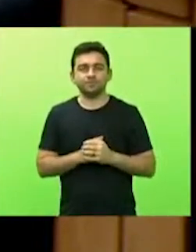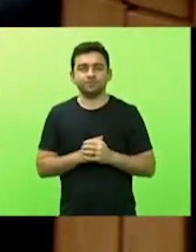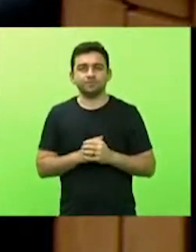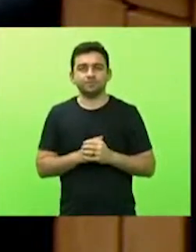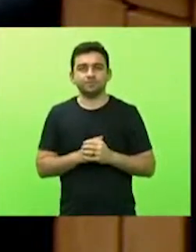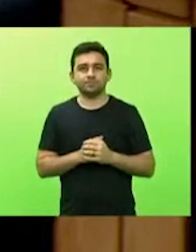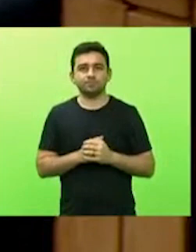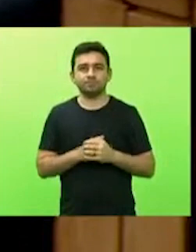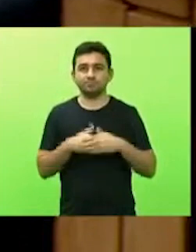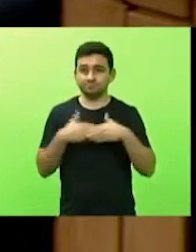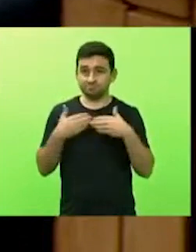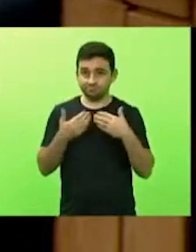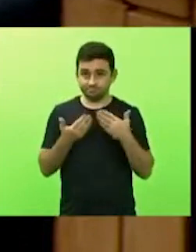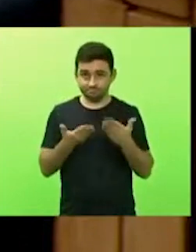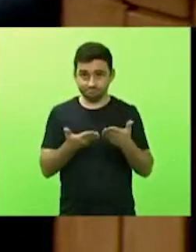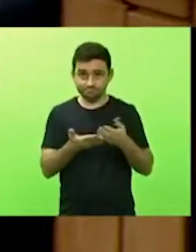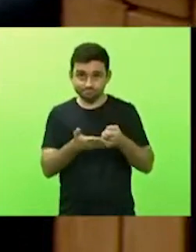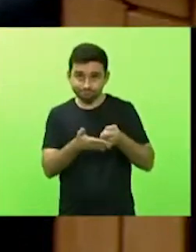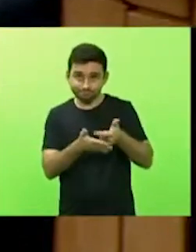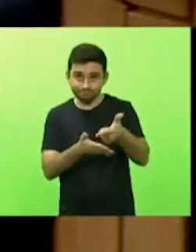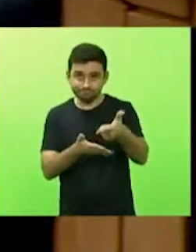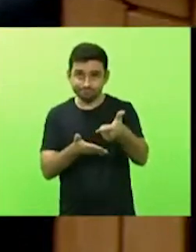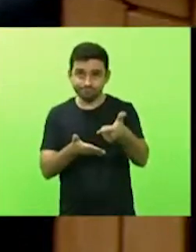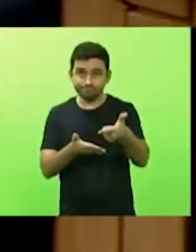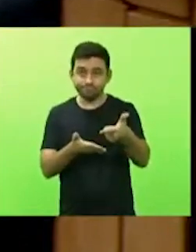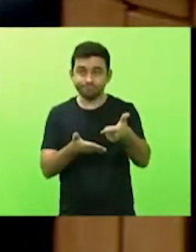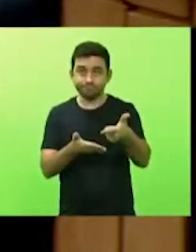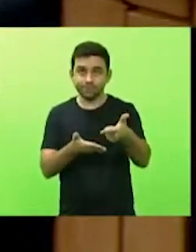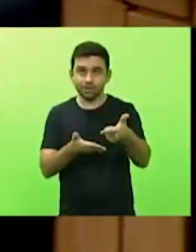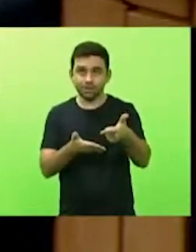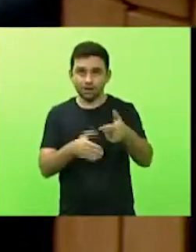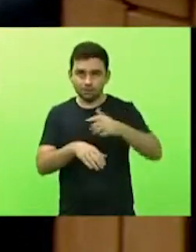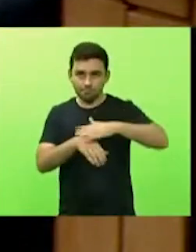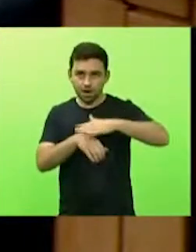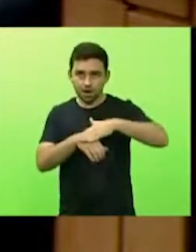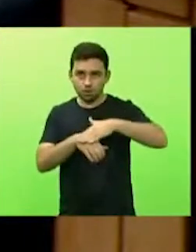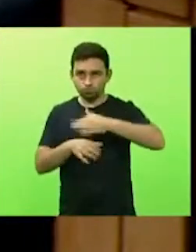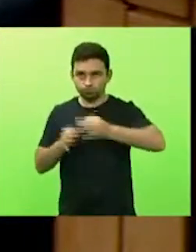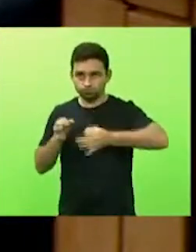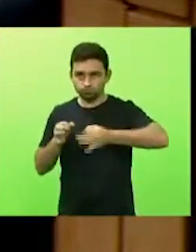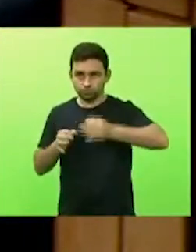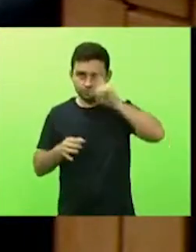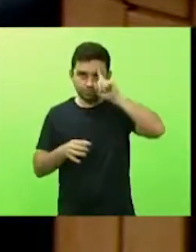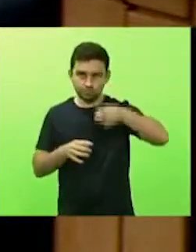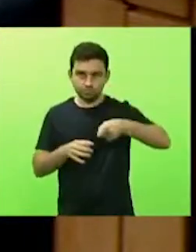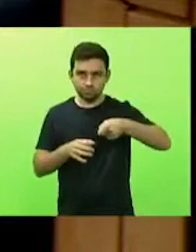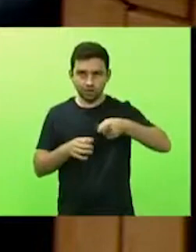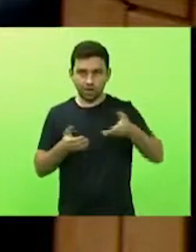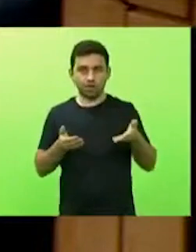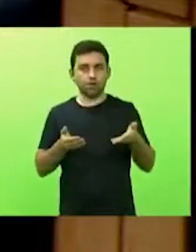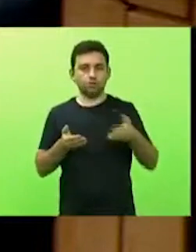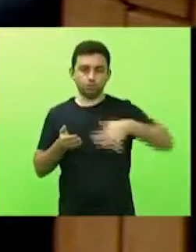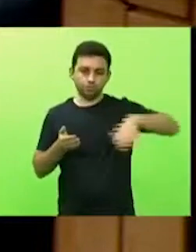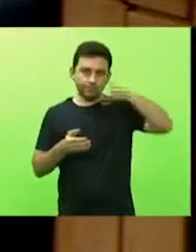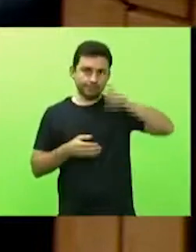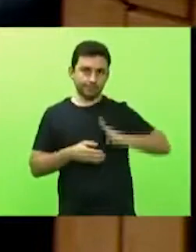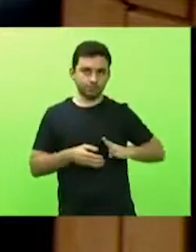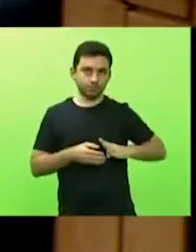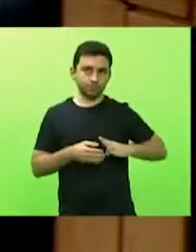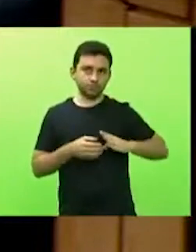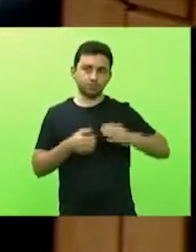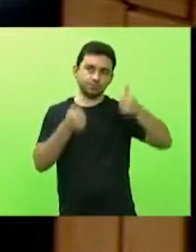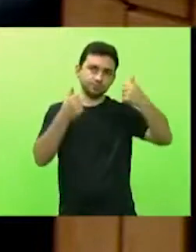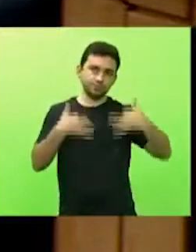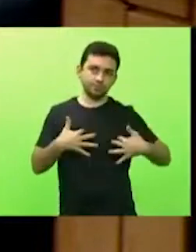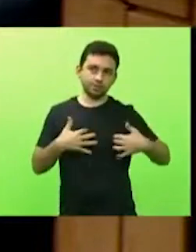Esse pagamento, segundo o ordenamento jurídico brasileiro, tratando-se de